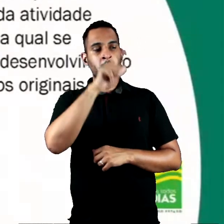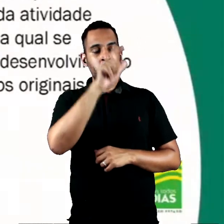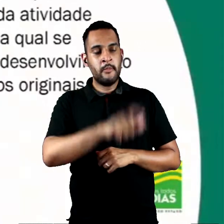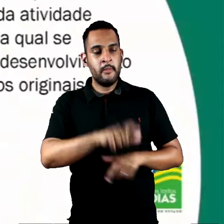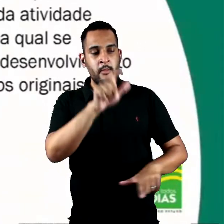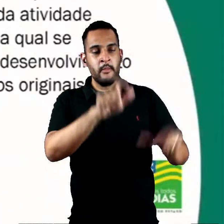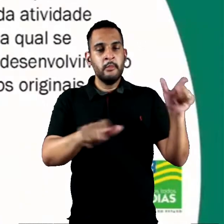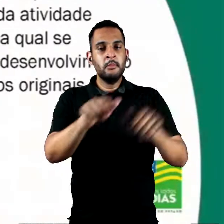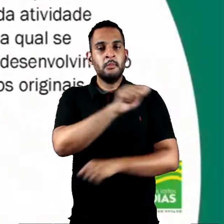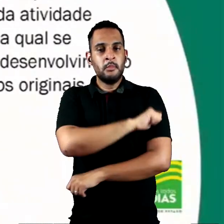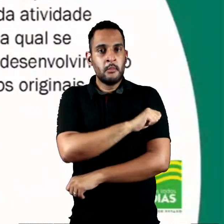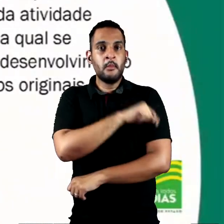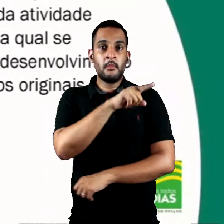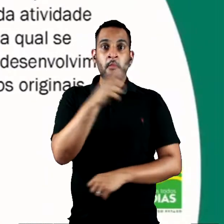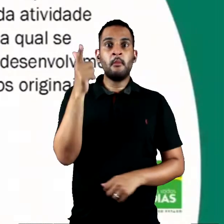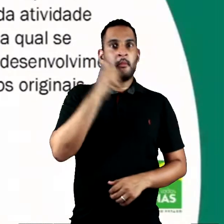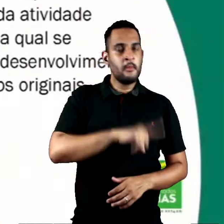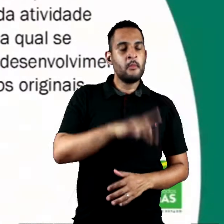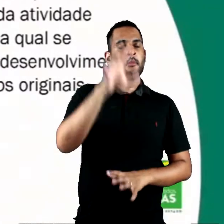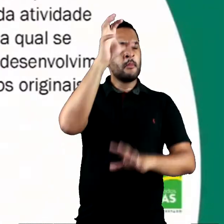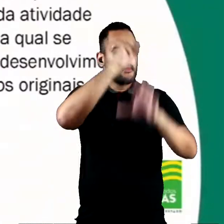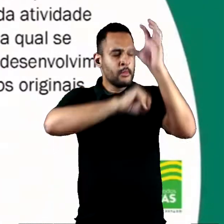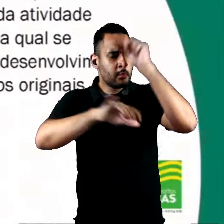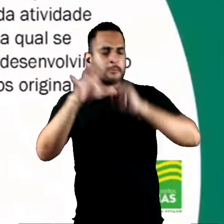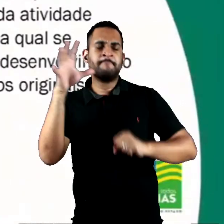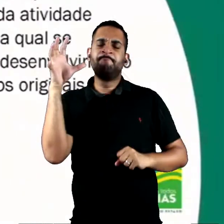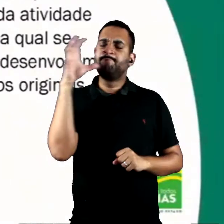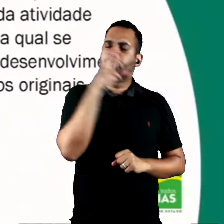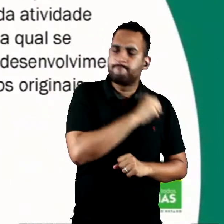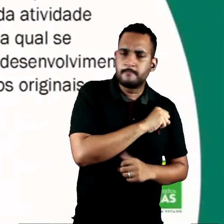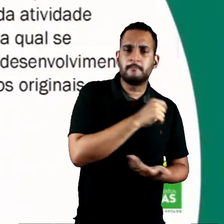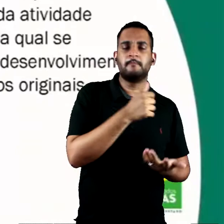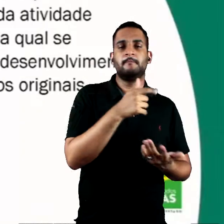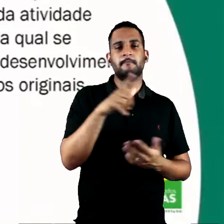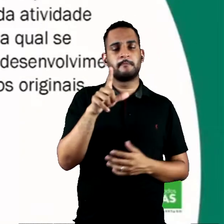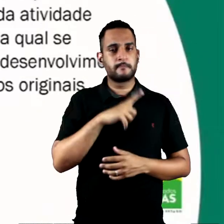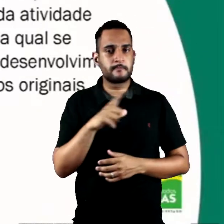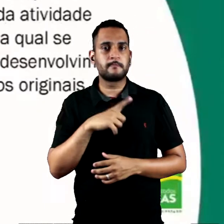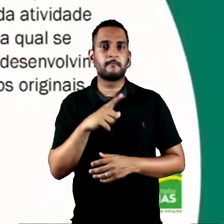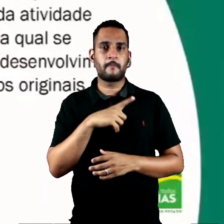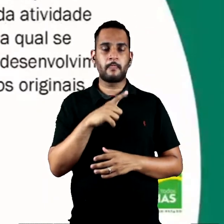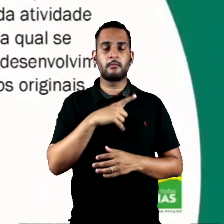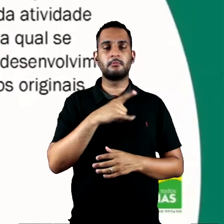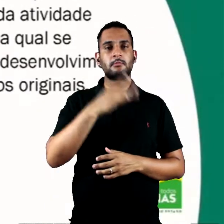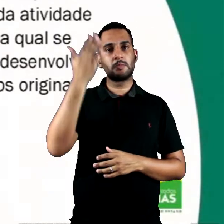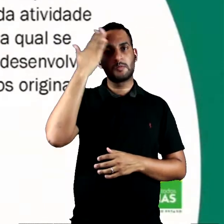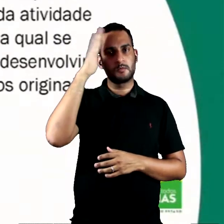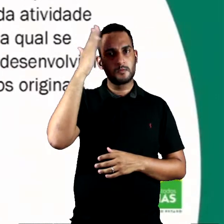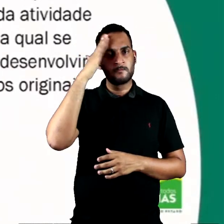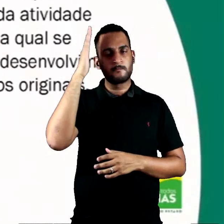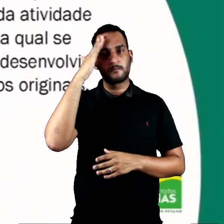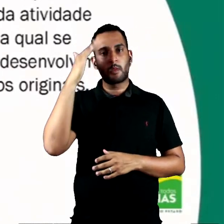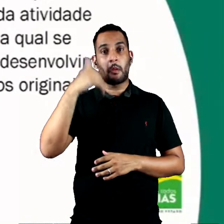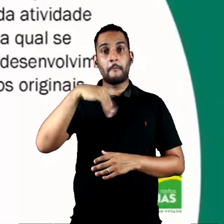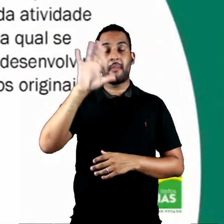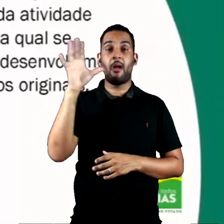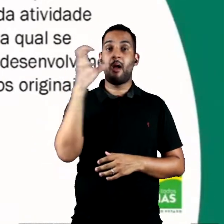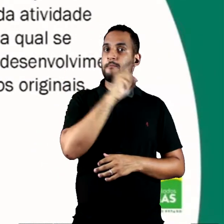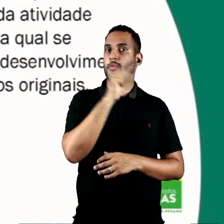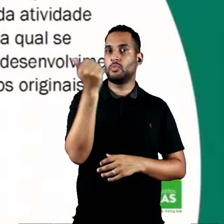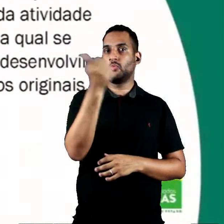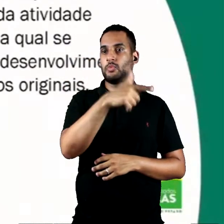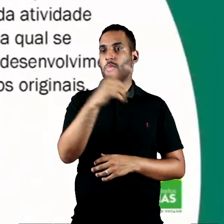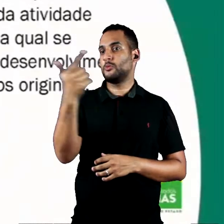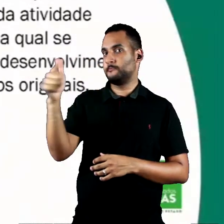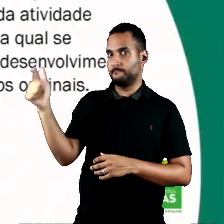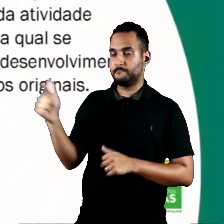que se saem bem na escola, aprendem rapidamente, apresentam um nível de compreensão mais elevado e